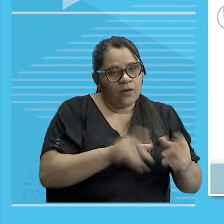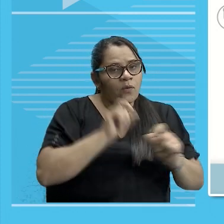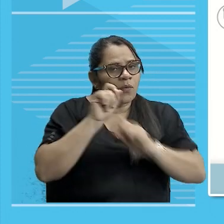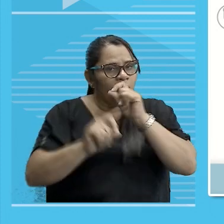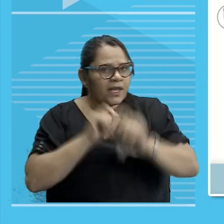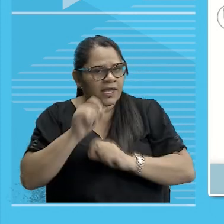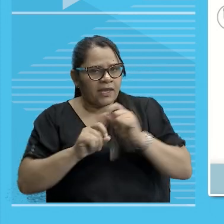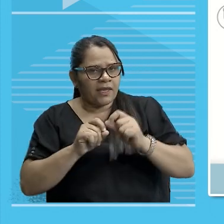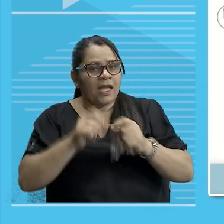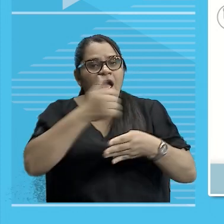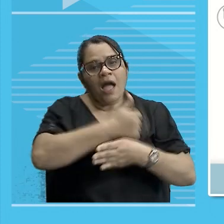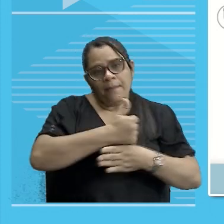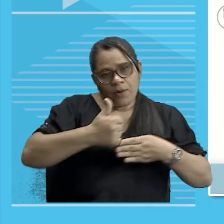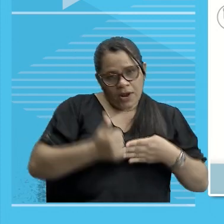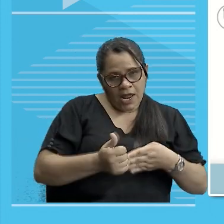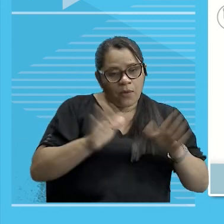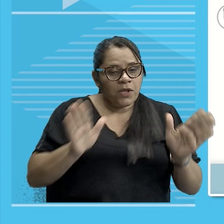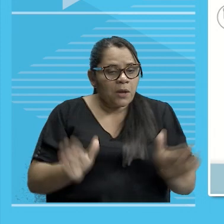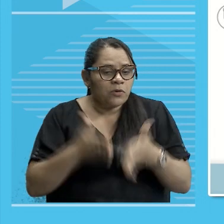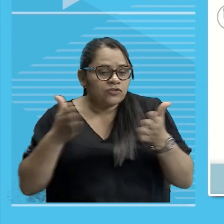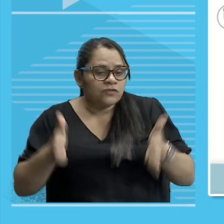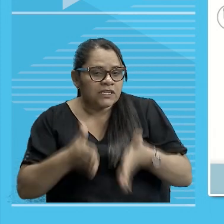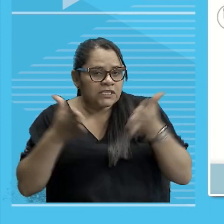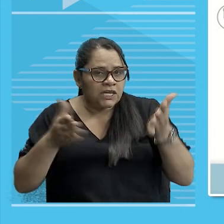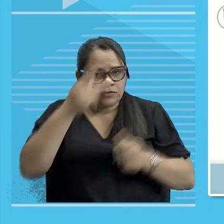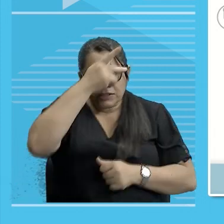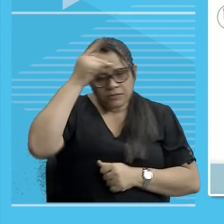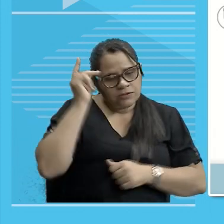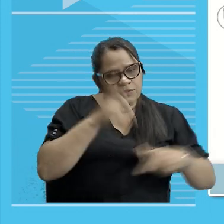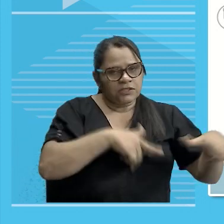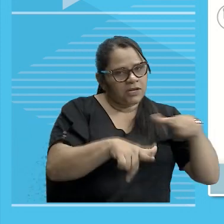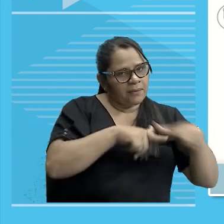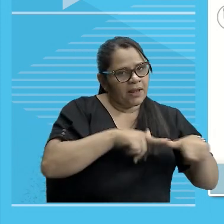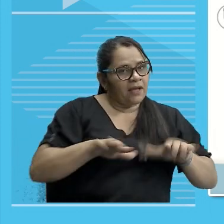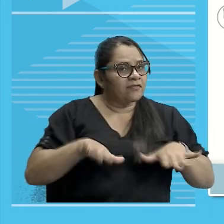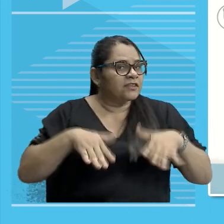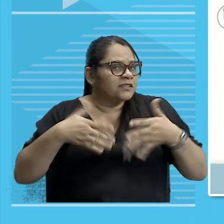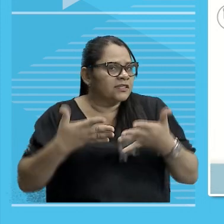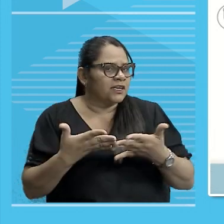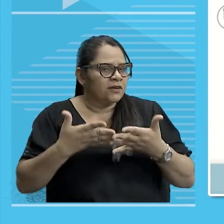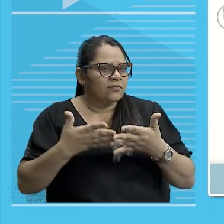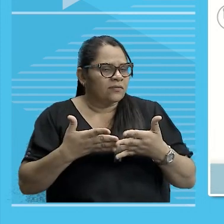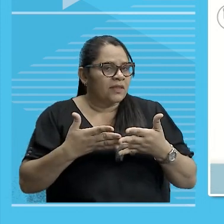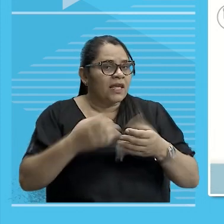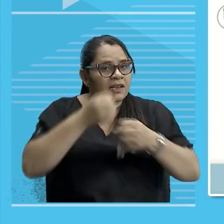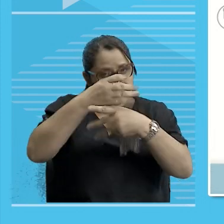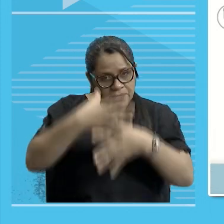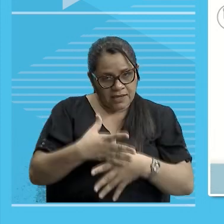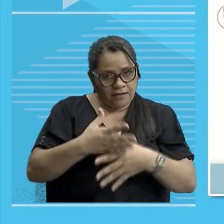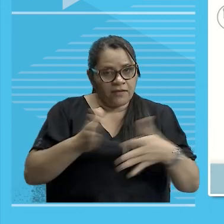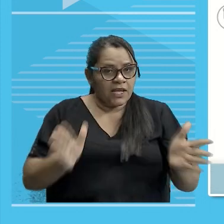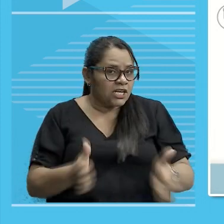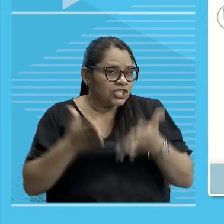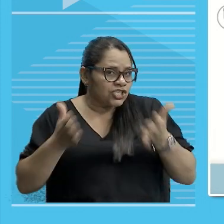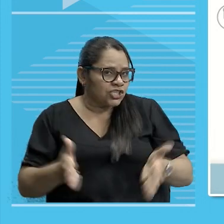a moral e a motivação dos Operários ele queria isso ele falava de motivação